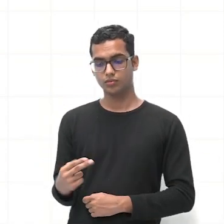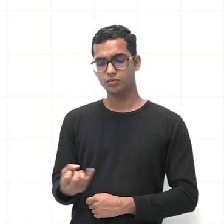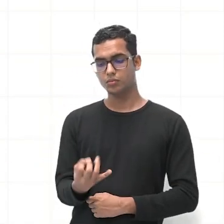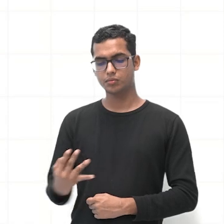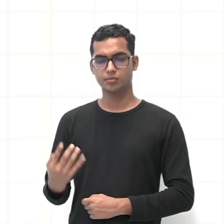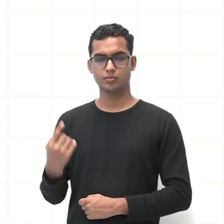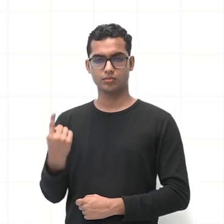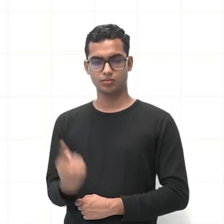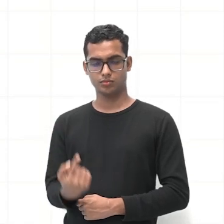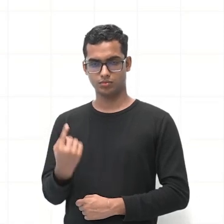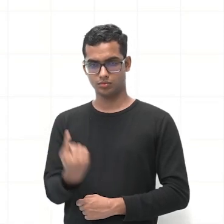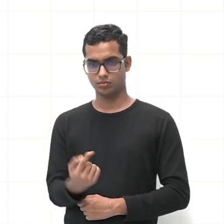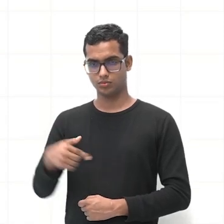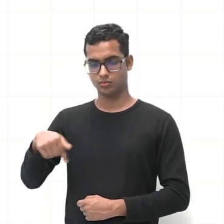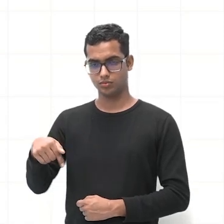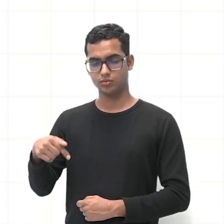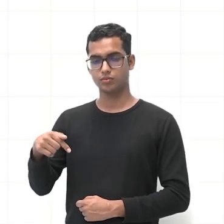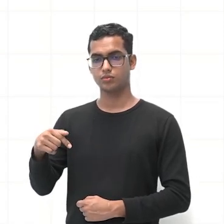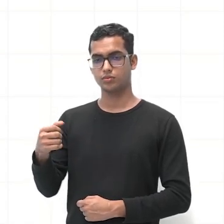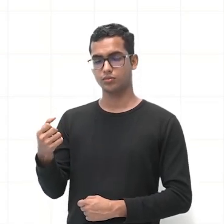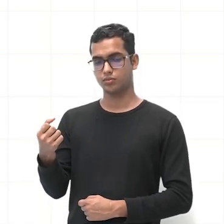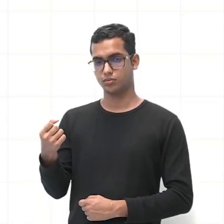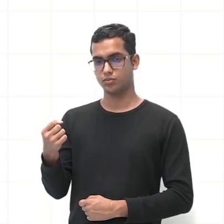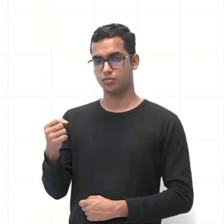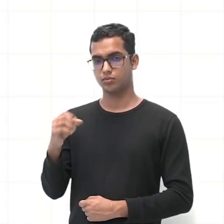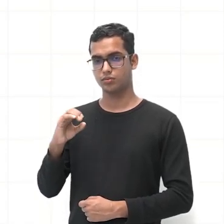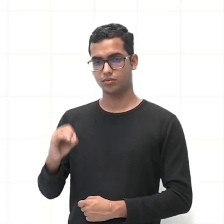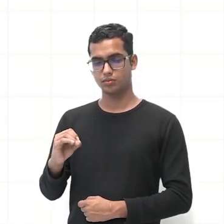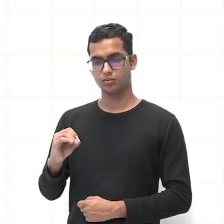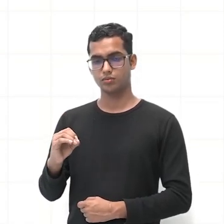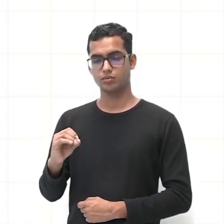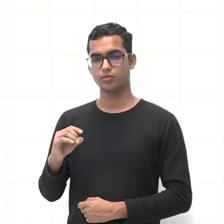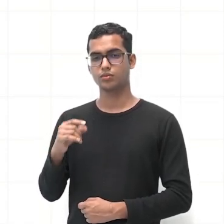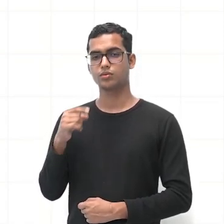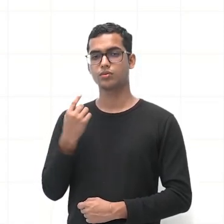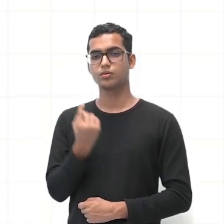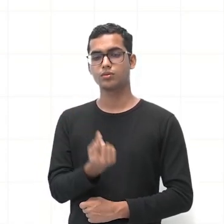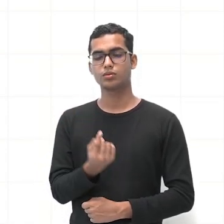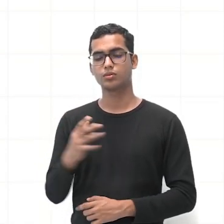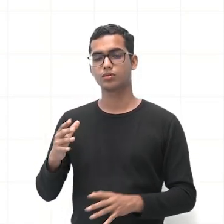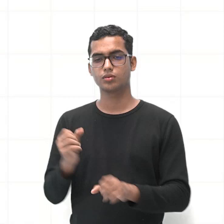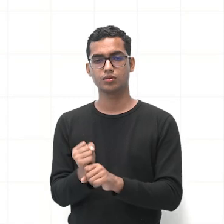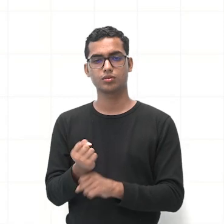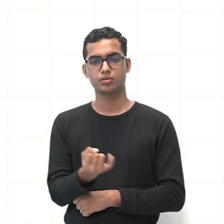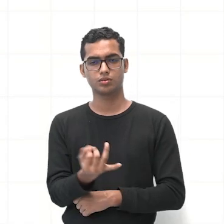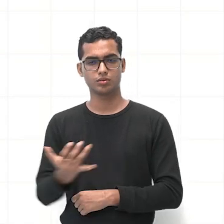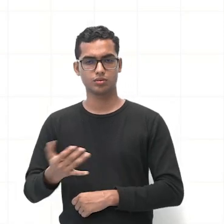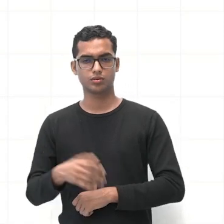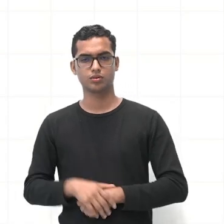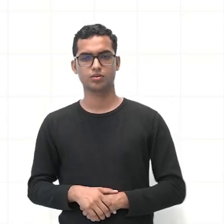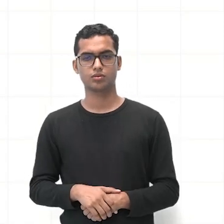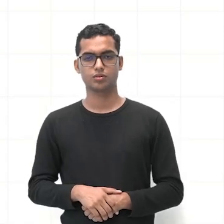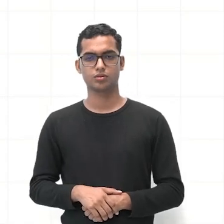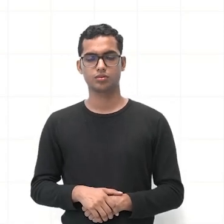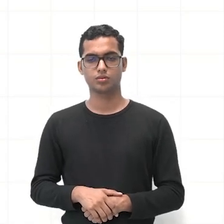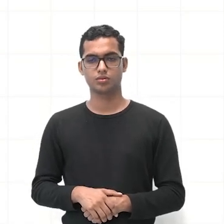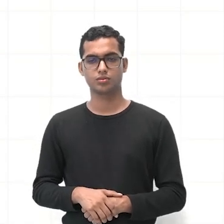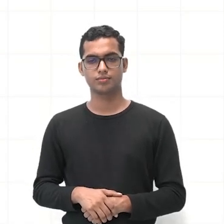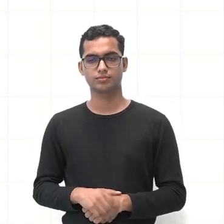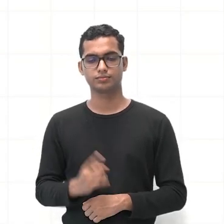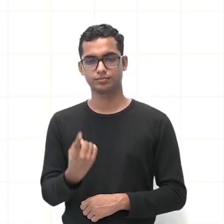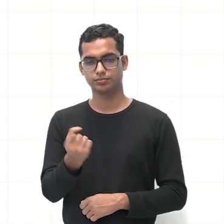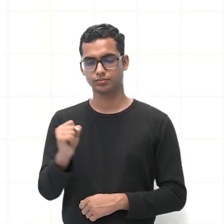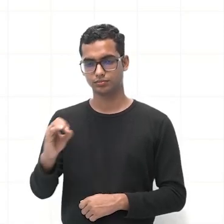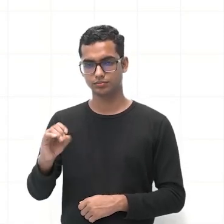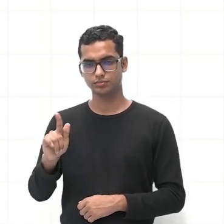do triângulo acutângulo é qual? Todos os ângulos são menores que 90 graus, ou seja, todos